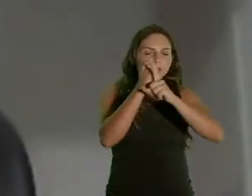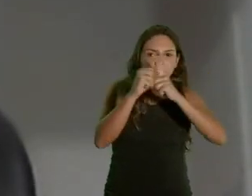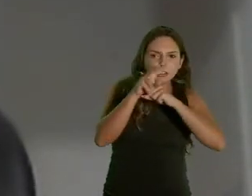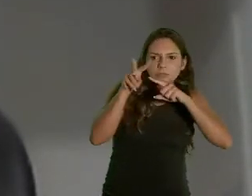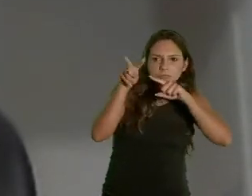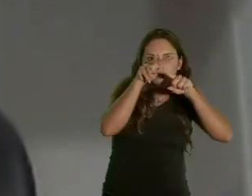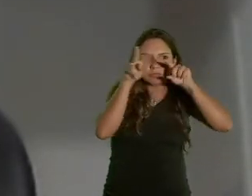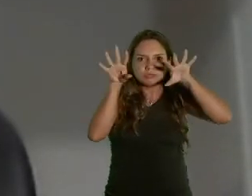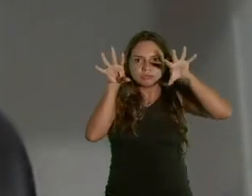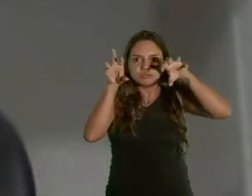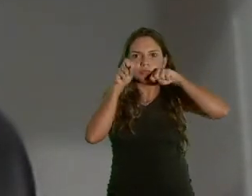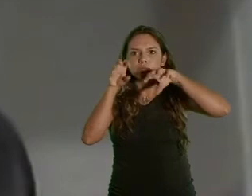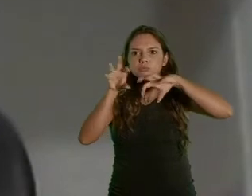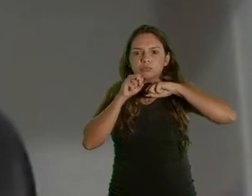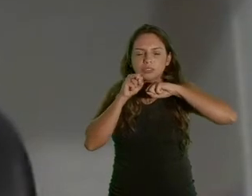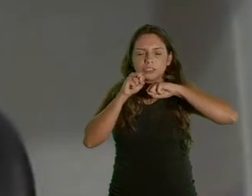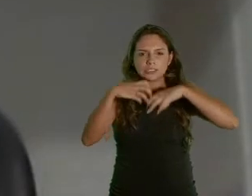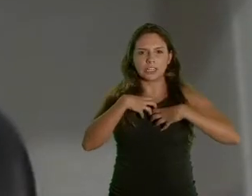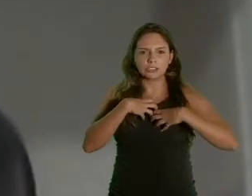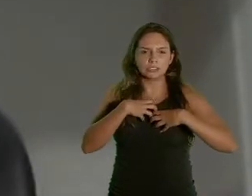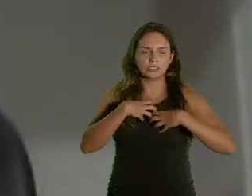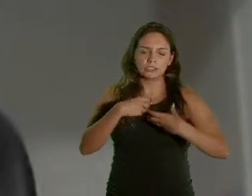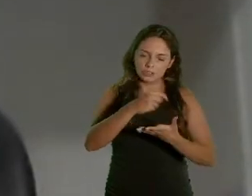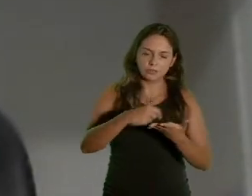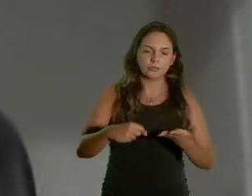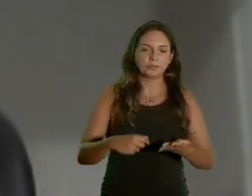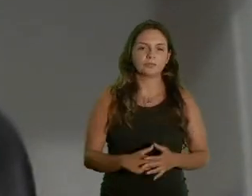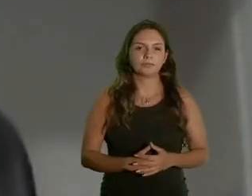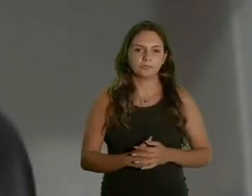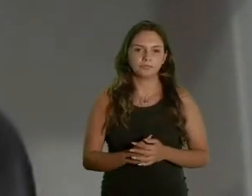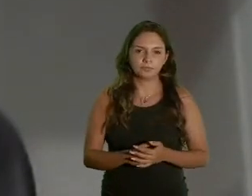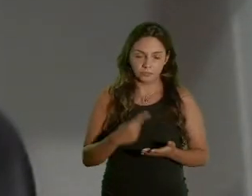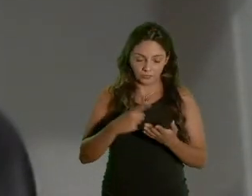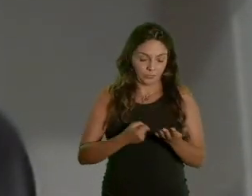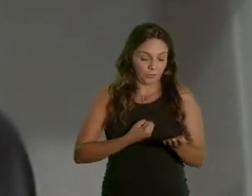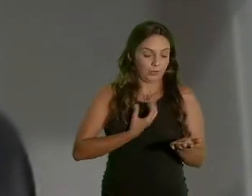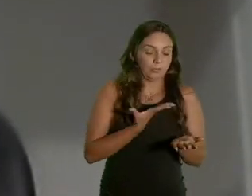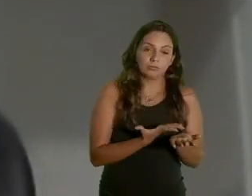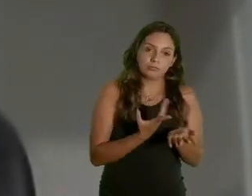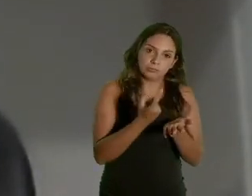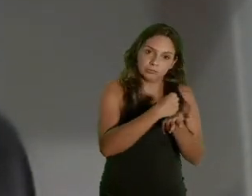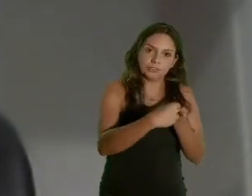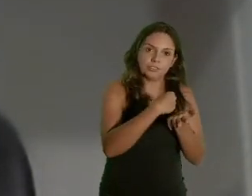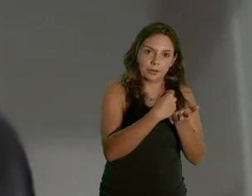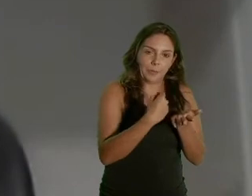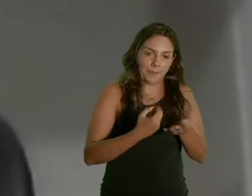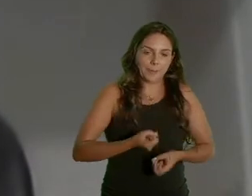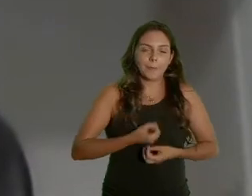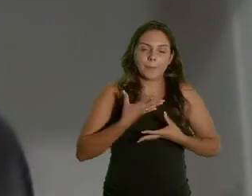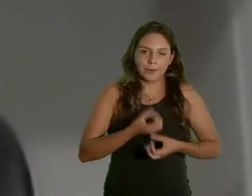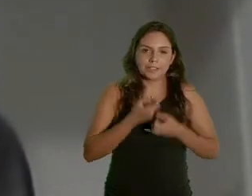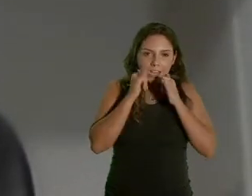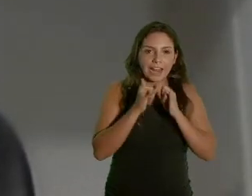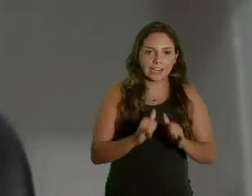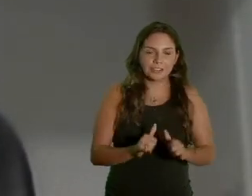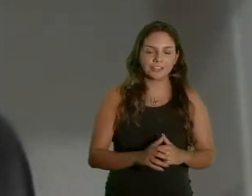que acontece, todas as pessoas, e eu desconto toda essa carga elétrica em forma de poesia energizada